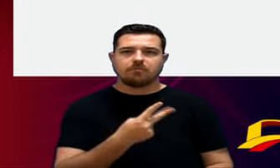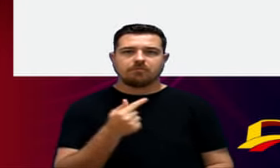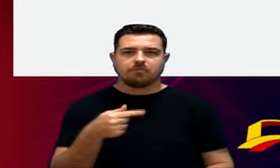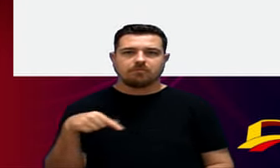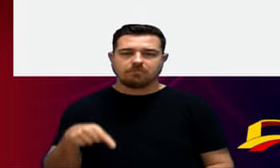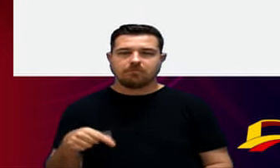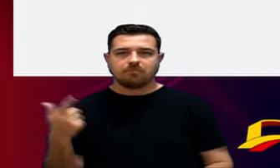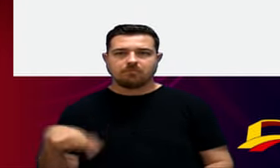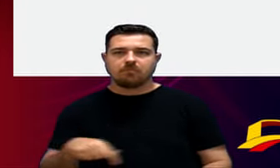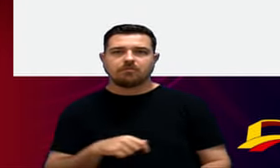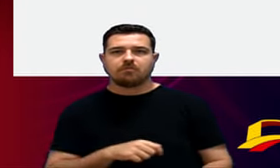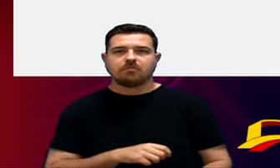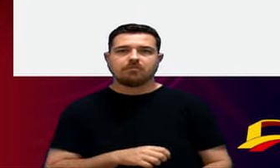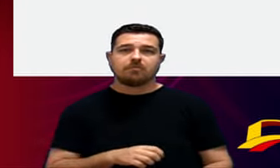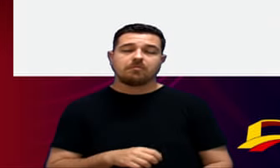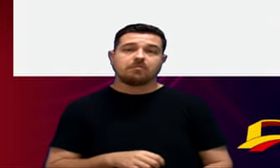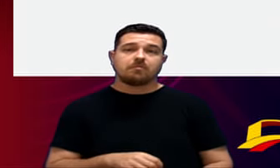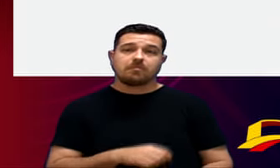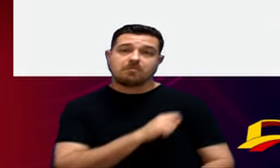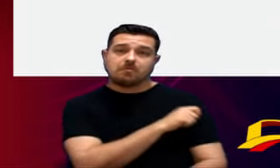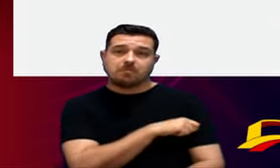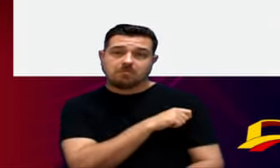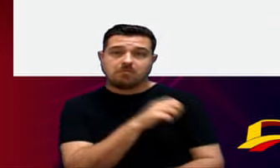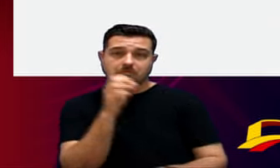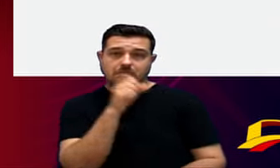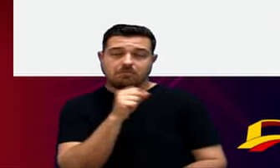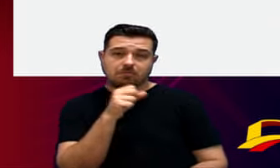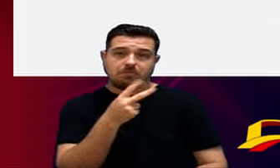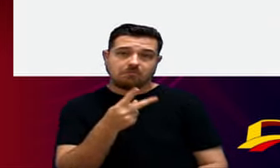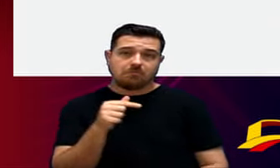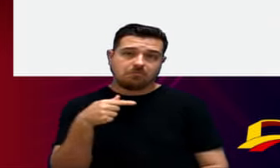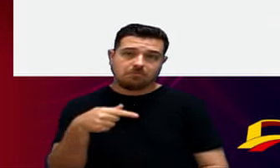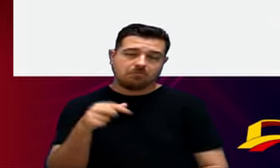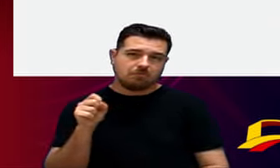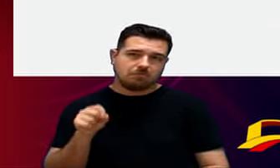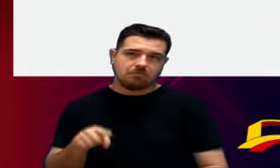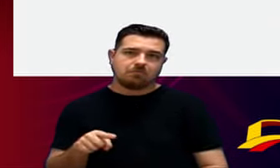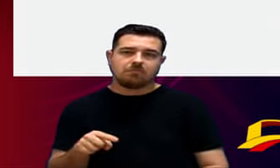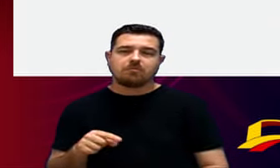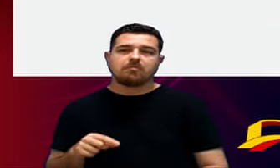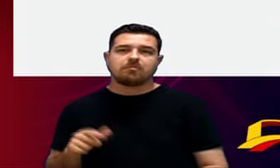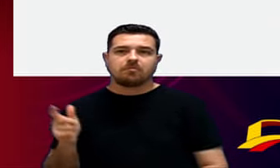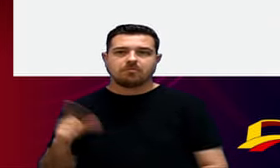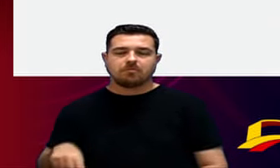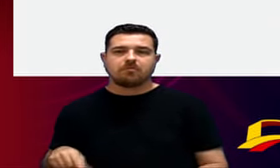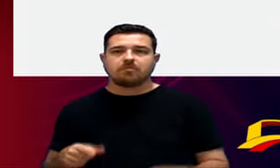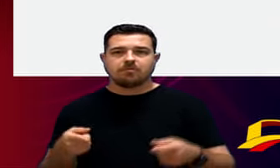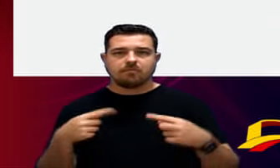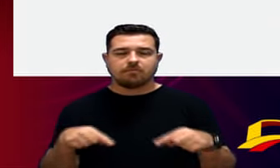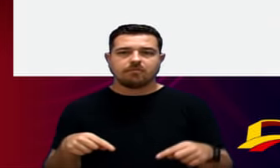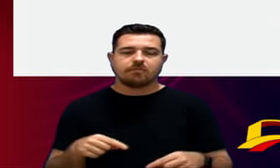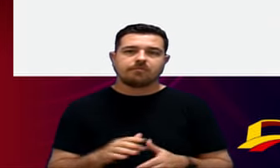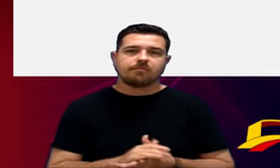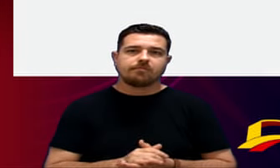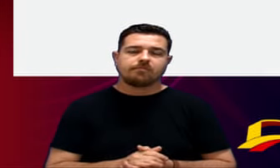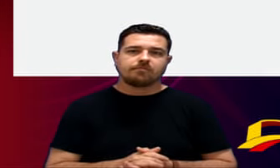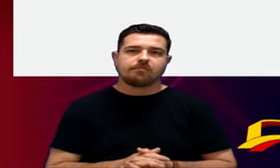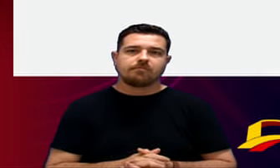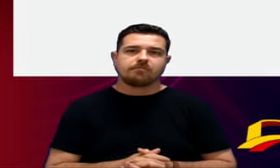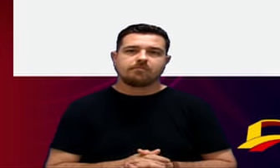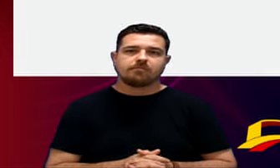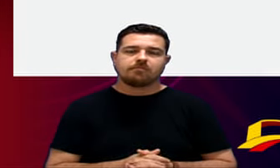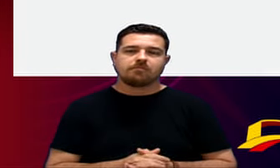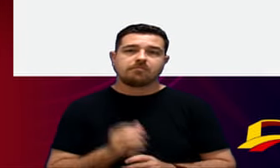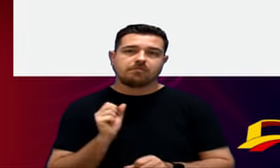Estagiários R 25.000 264 né R 19 5.264 e uma despesa